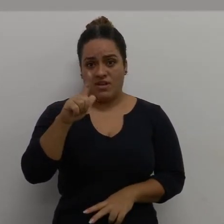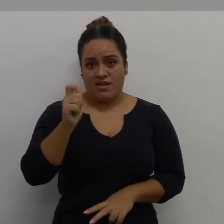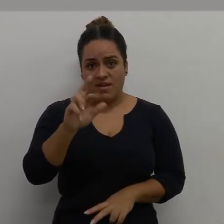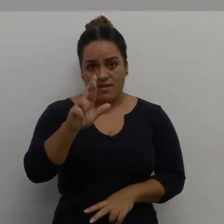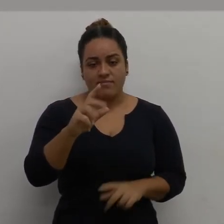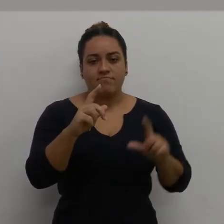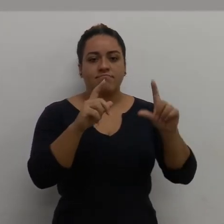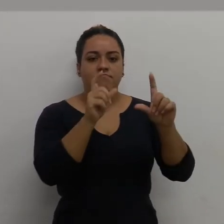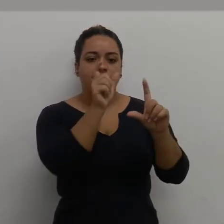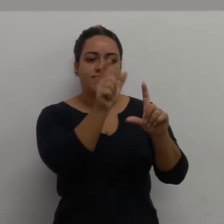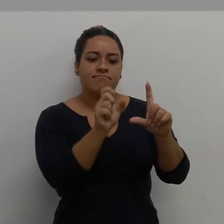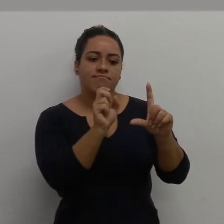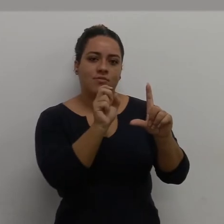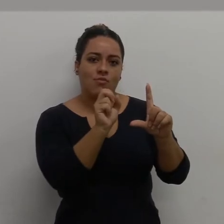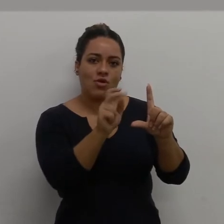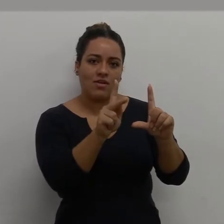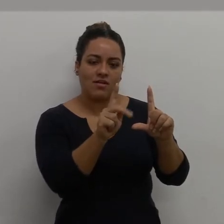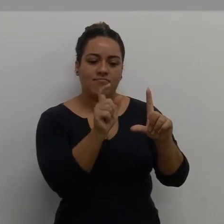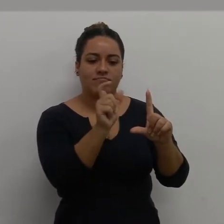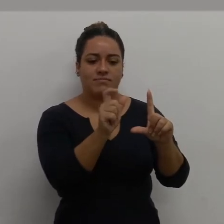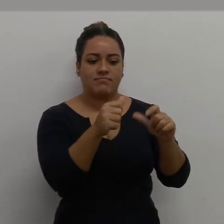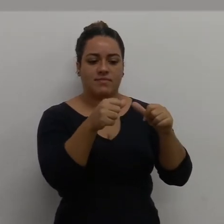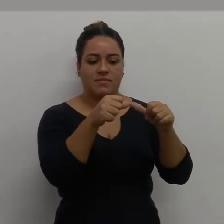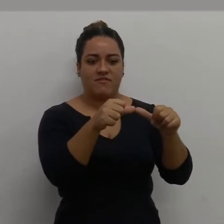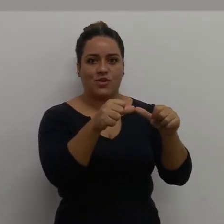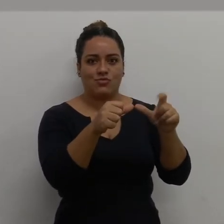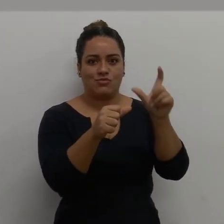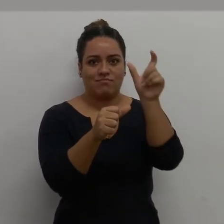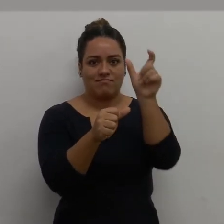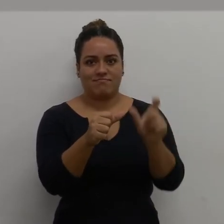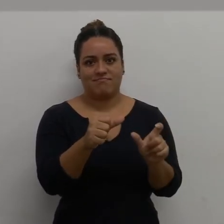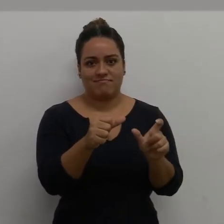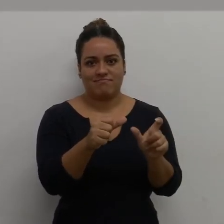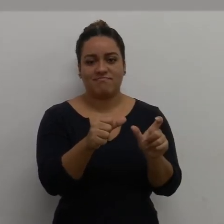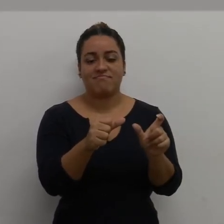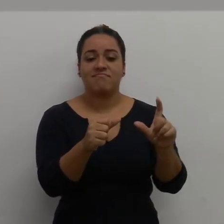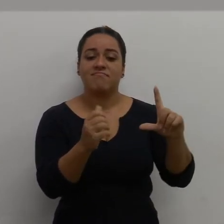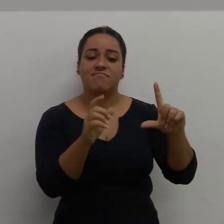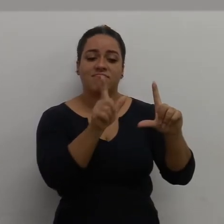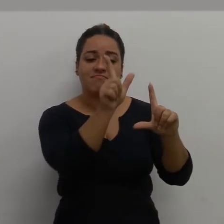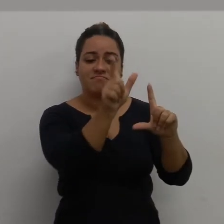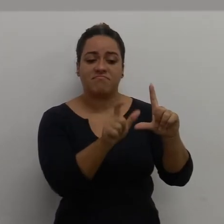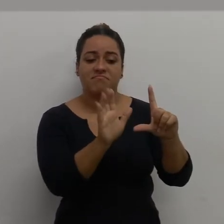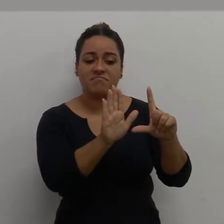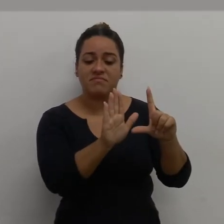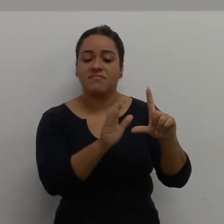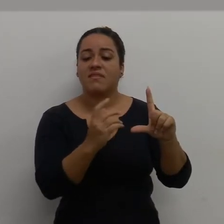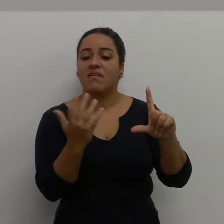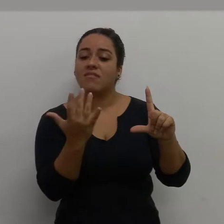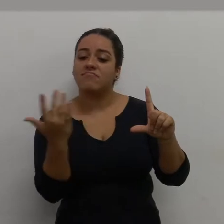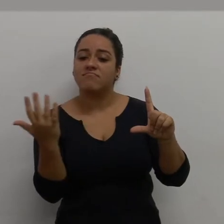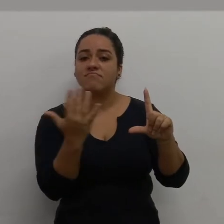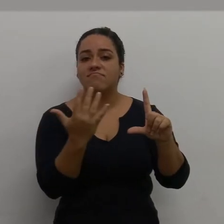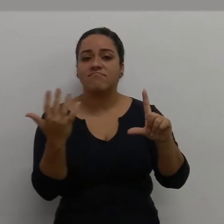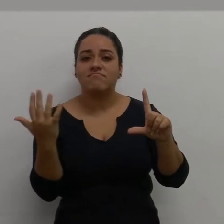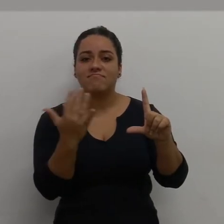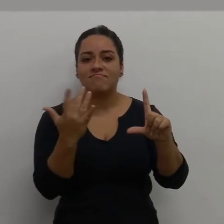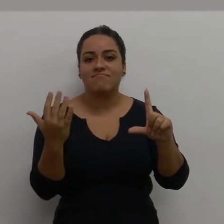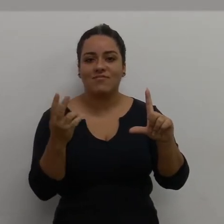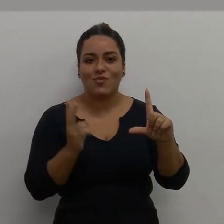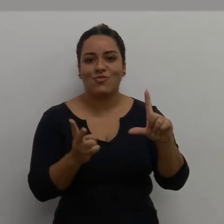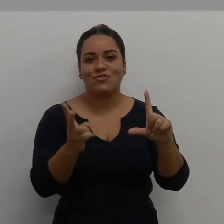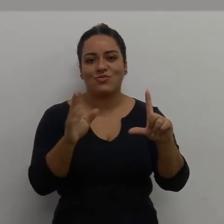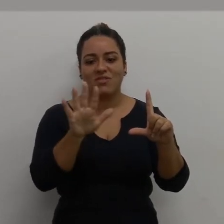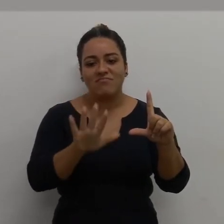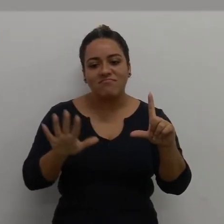até a coluna B. Ok? Olha só, o congelamento ficou aqui à esquerda